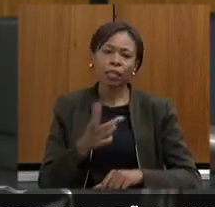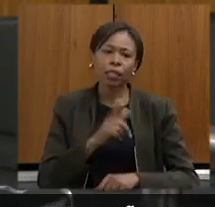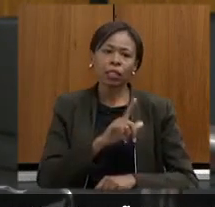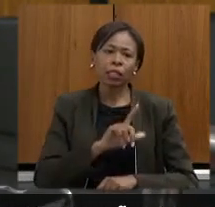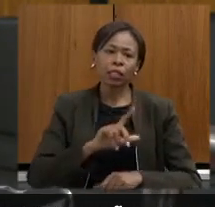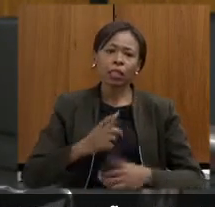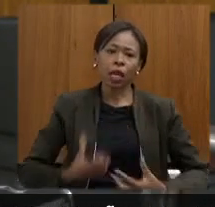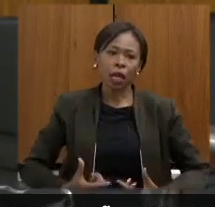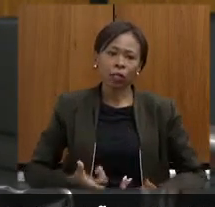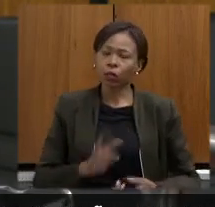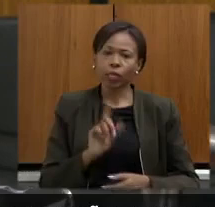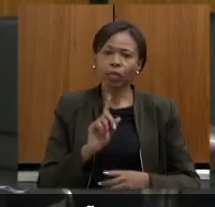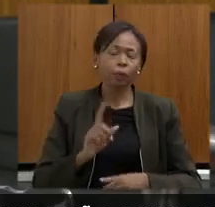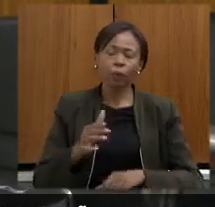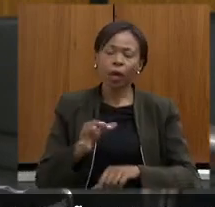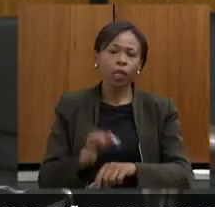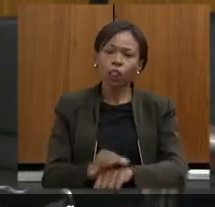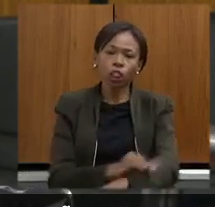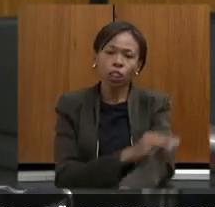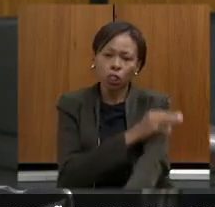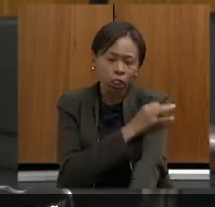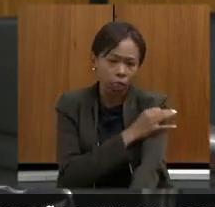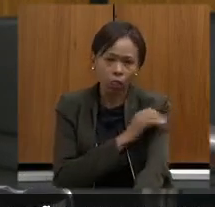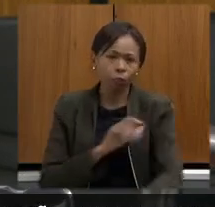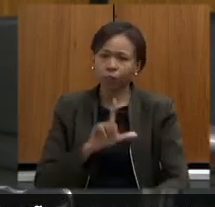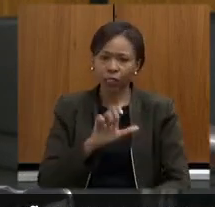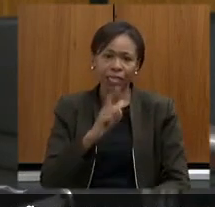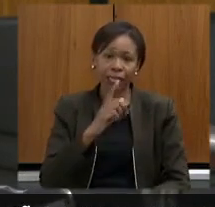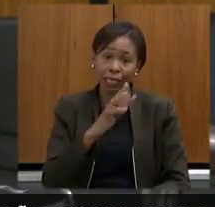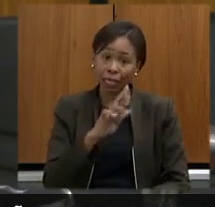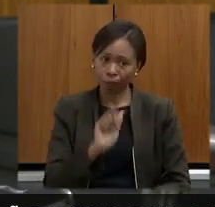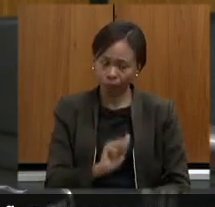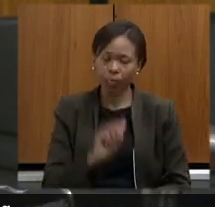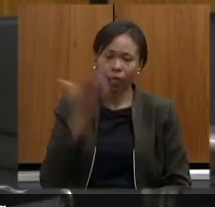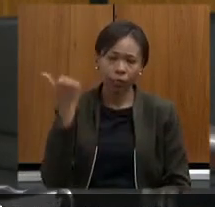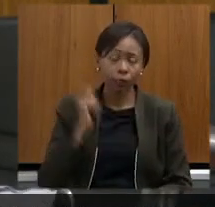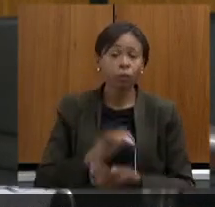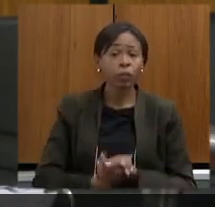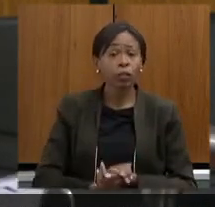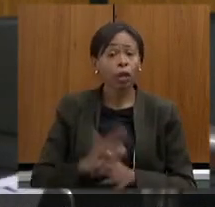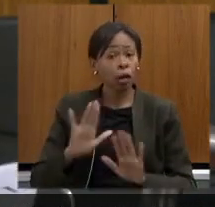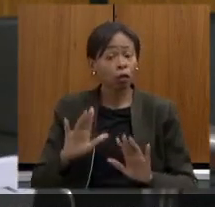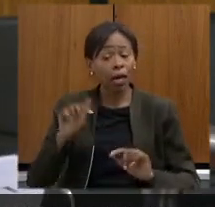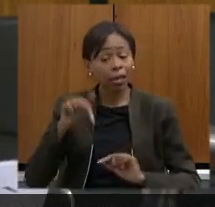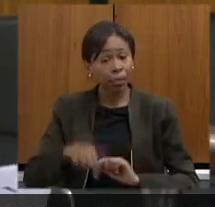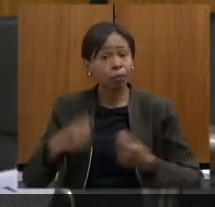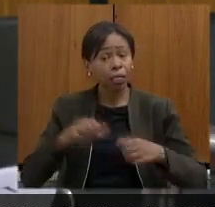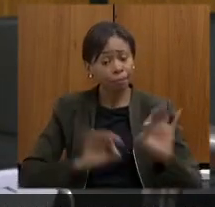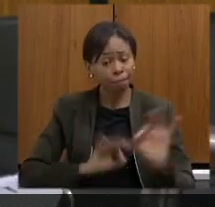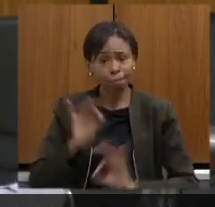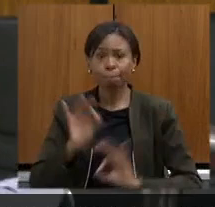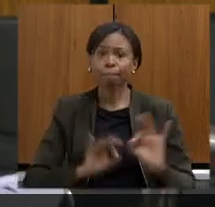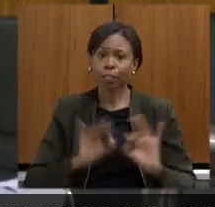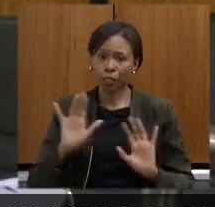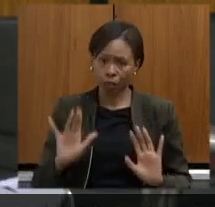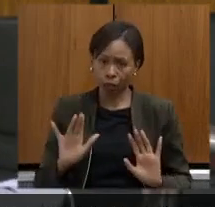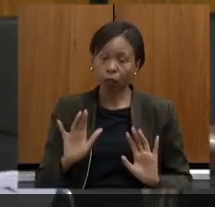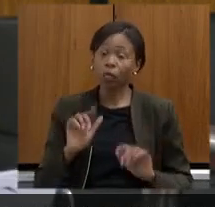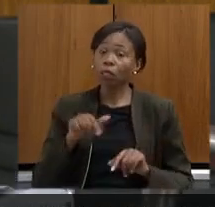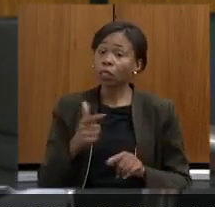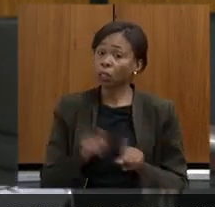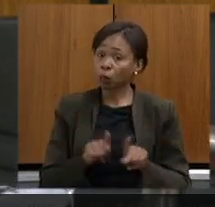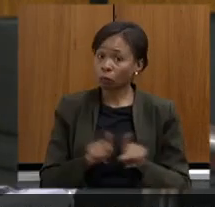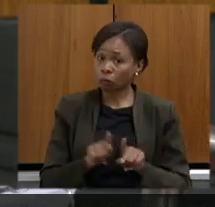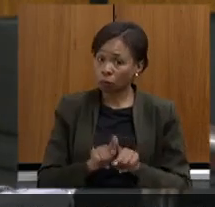resposta nenhuma dessa plague né o mesmo prazer o sentiu a negativo nós estamos defendendo aqui porque não cabe essa revisão e por fim faça o